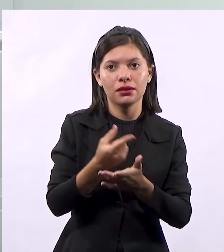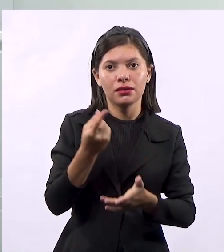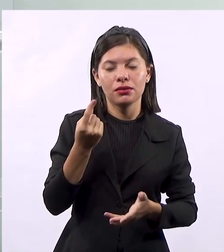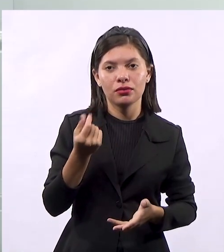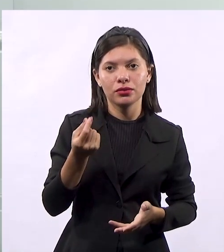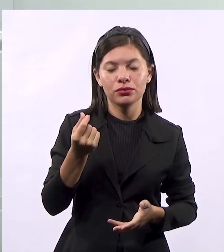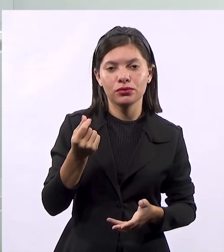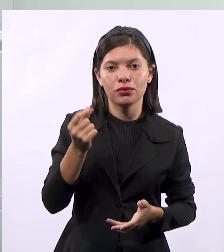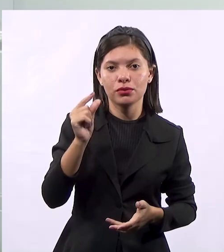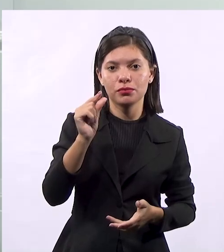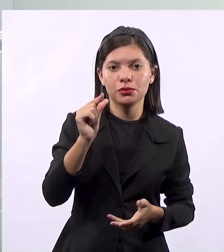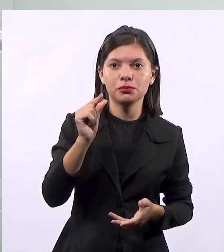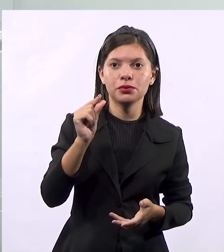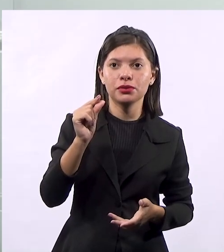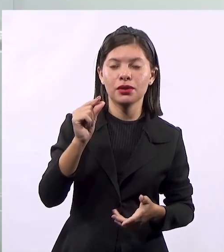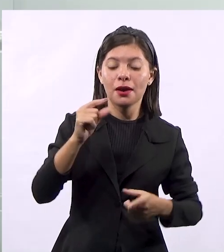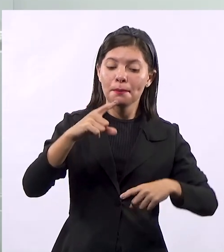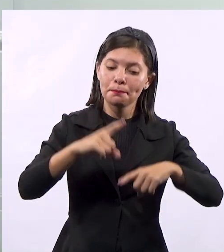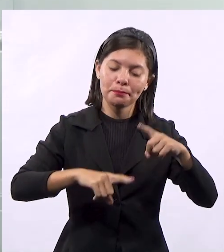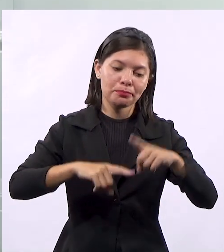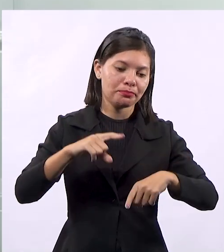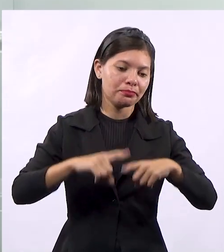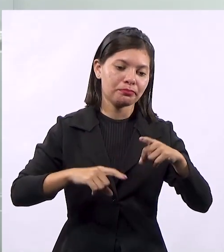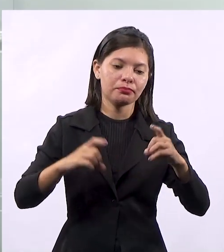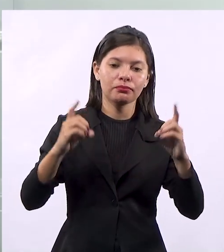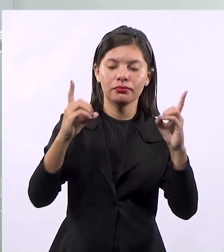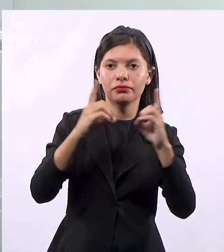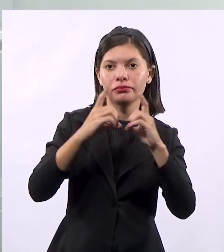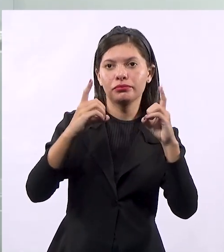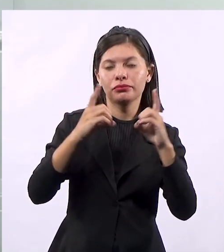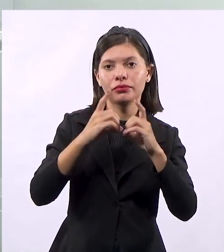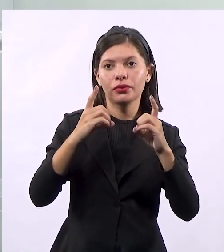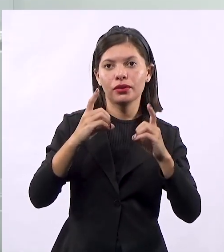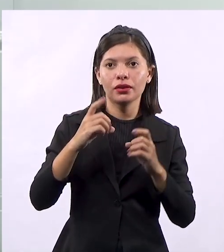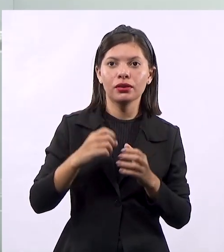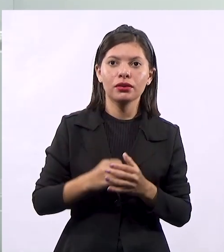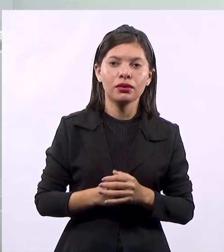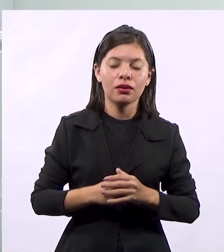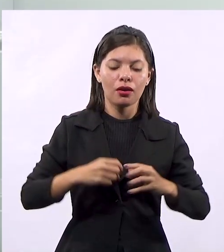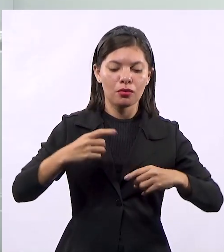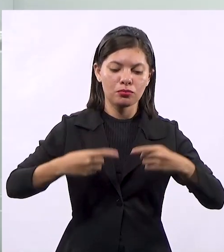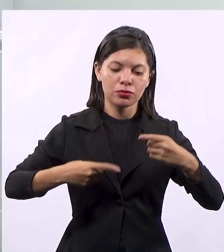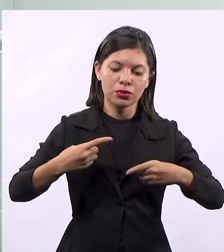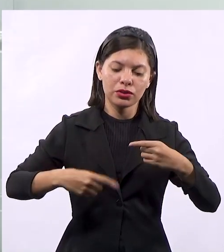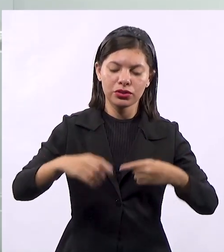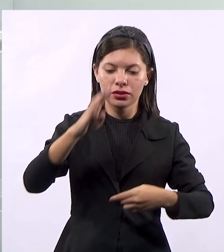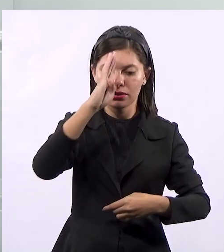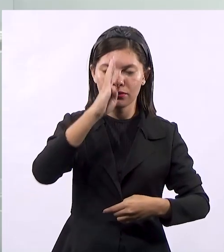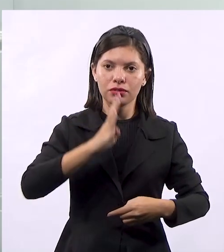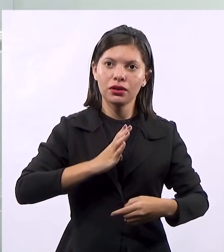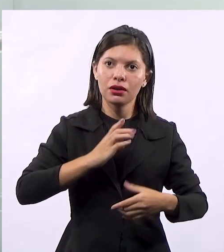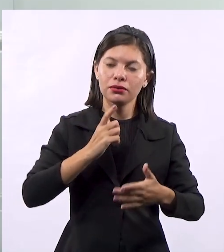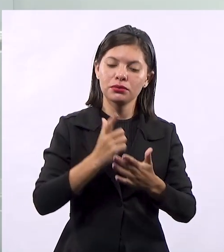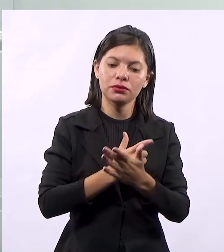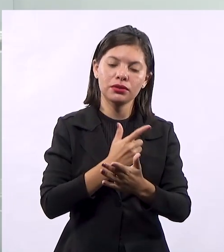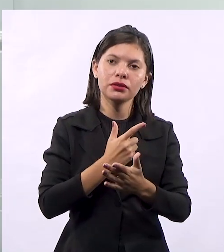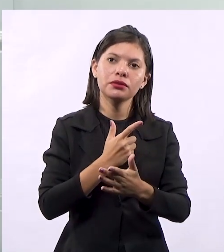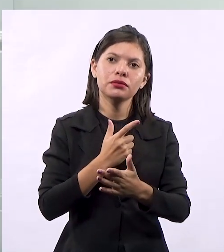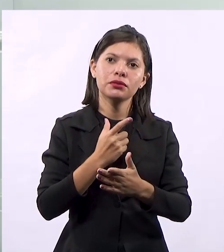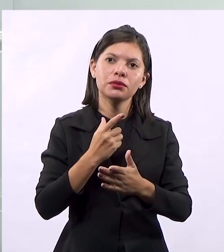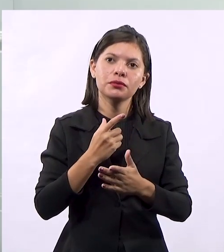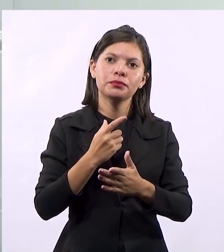ofertar condições mínimas para a educação. Quais seriam essas condições mínimas? O material didático, então daí